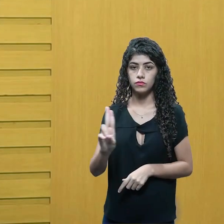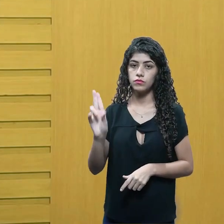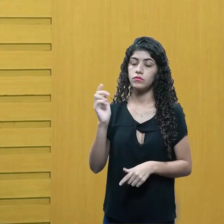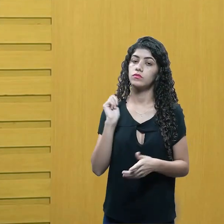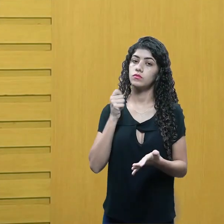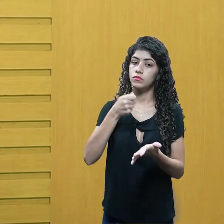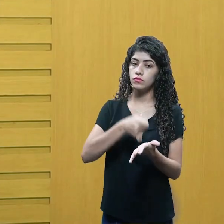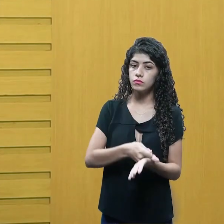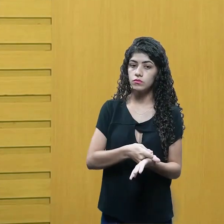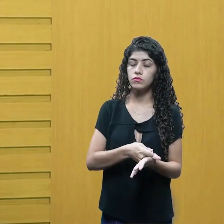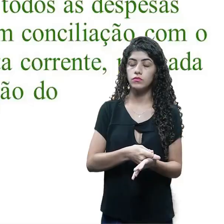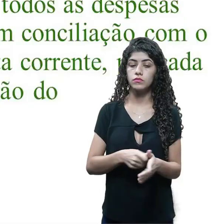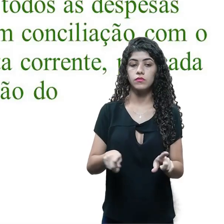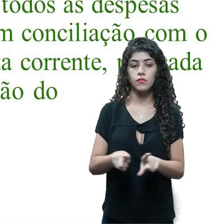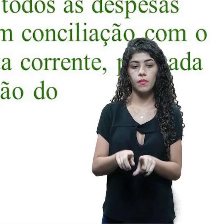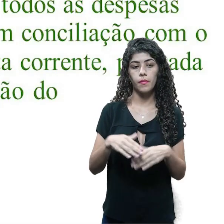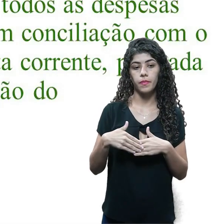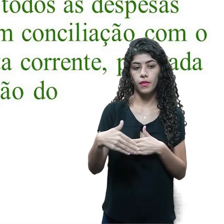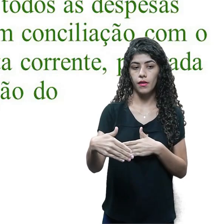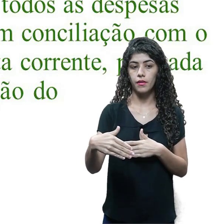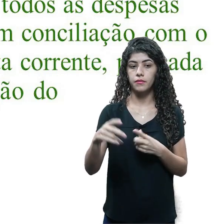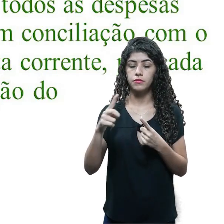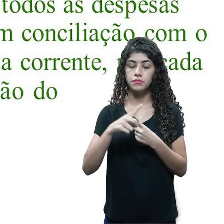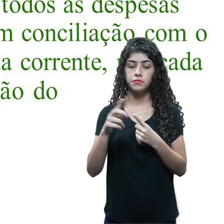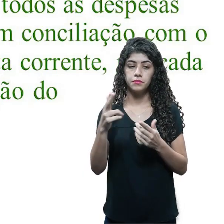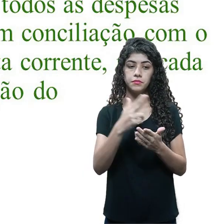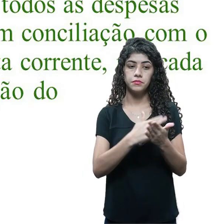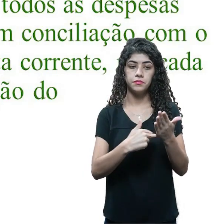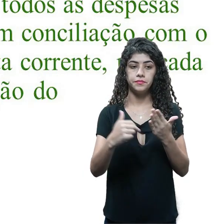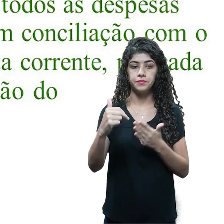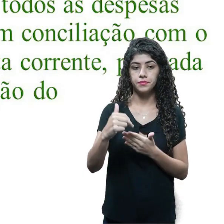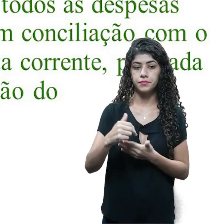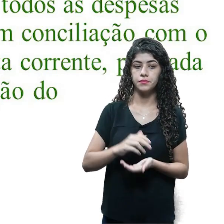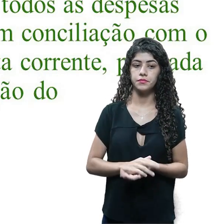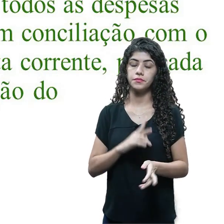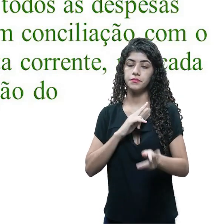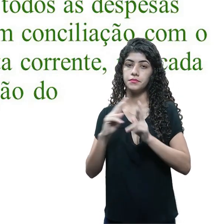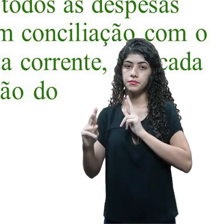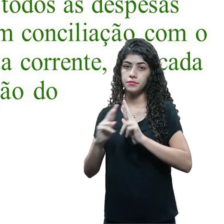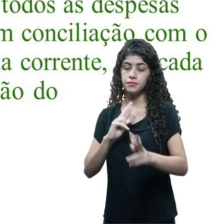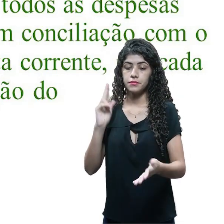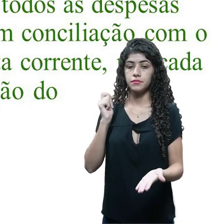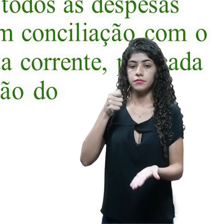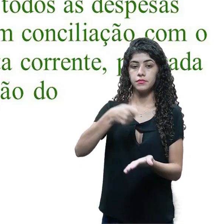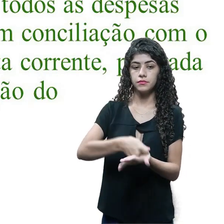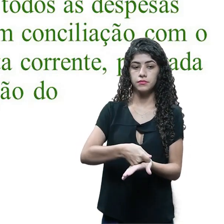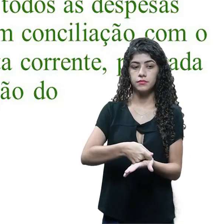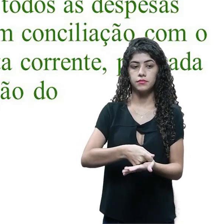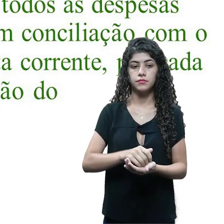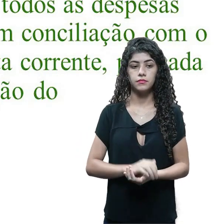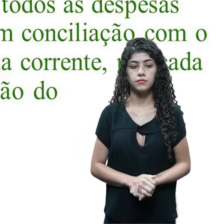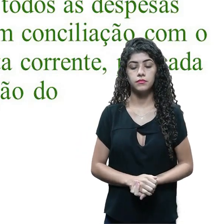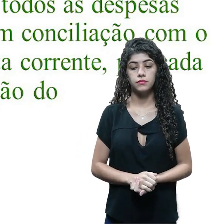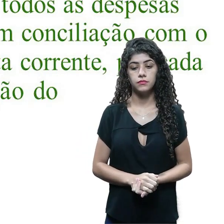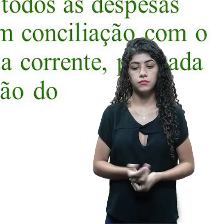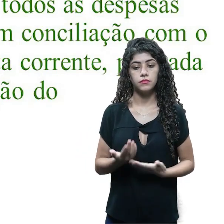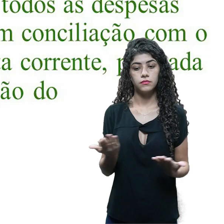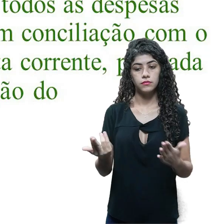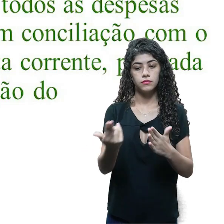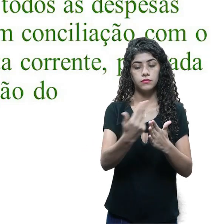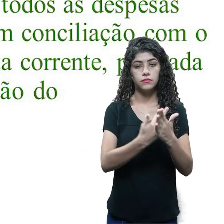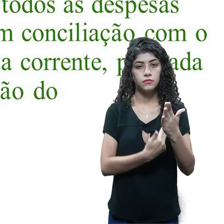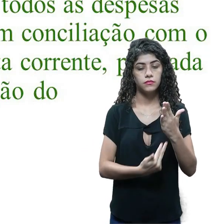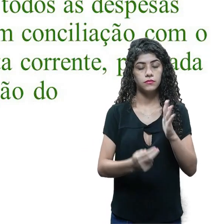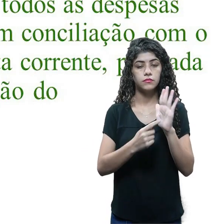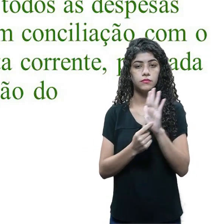que você orçou. E ainda continuando com os tipos de formulário, a gente tem a relação de pagamentos.